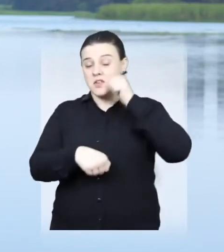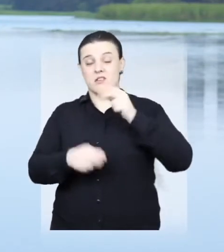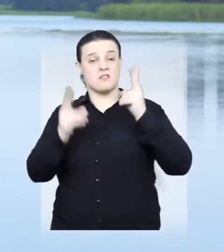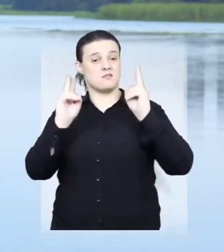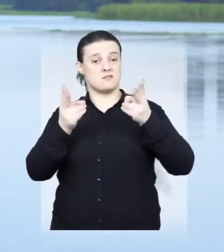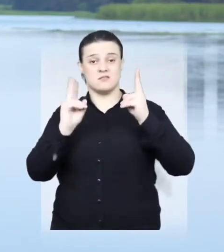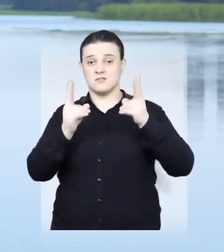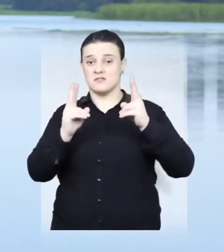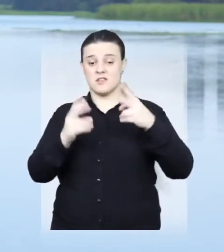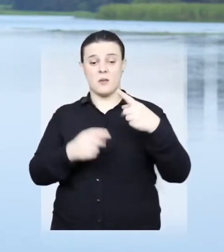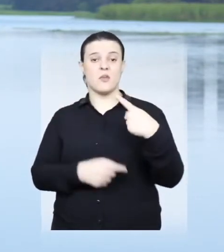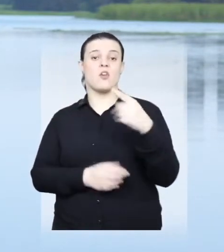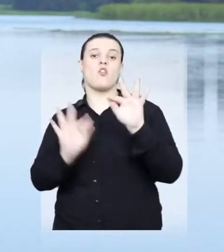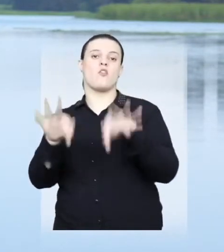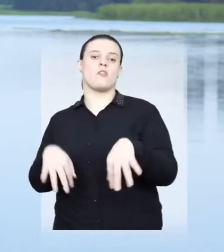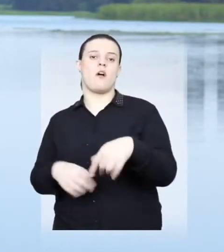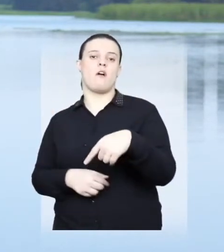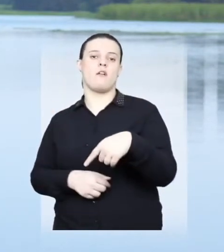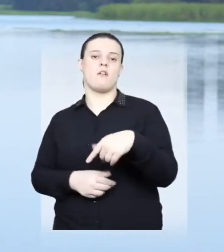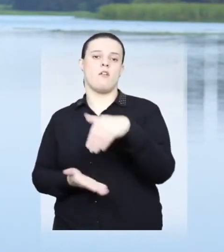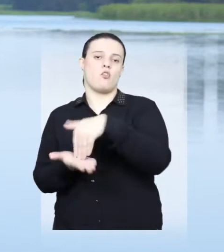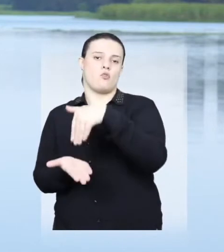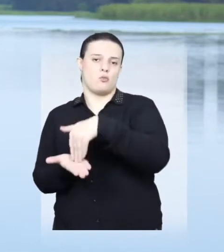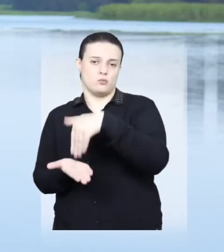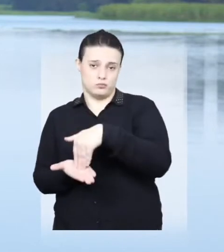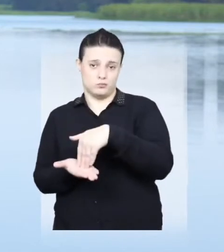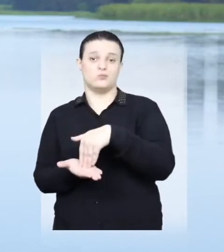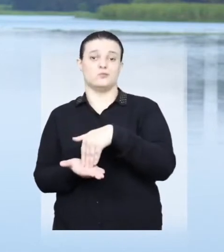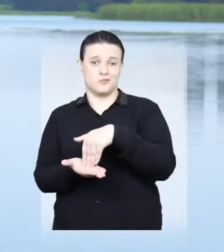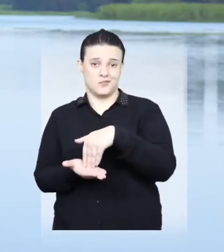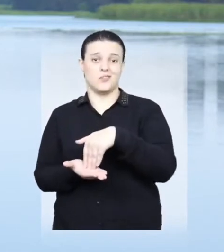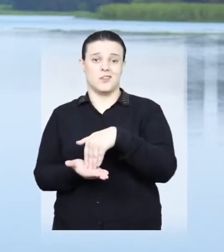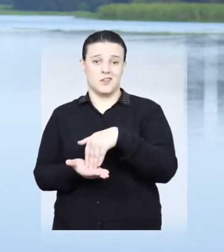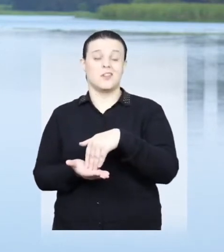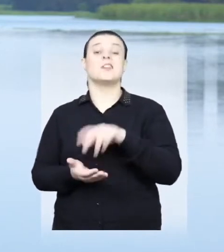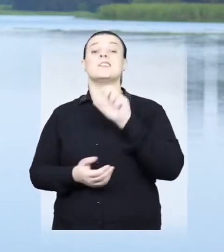é sempre em último, quando